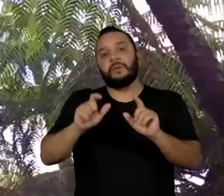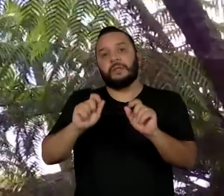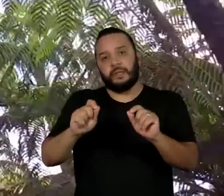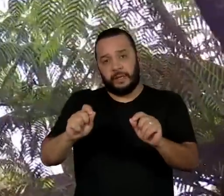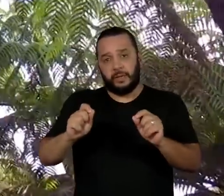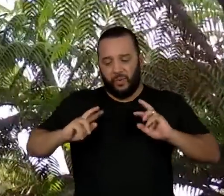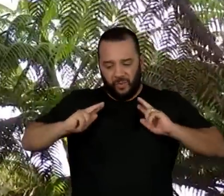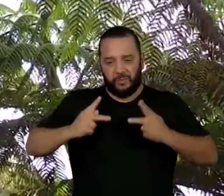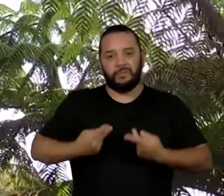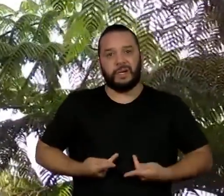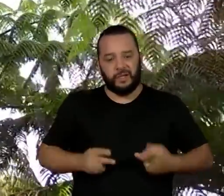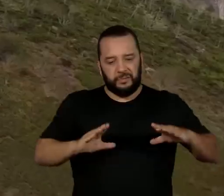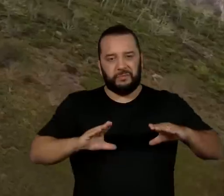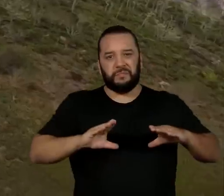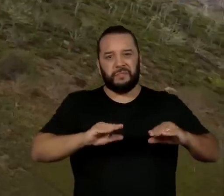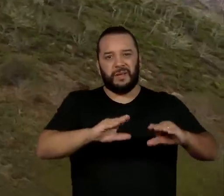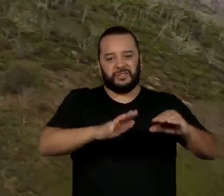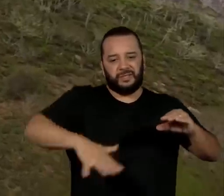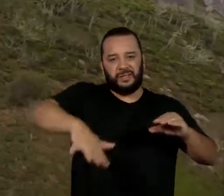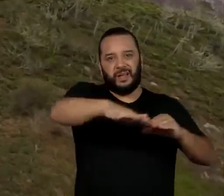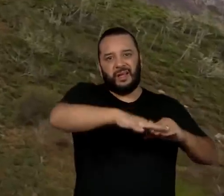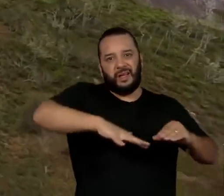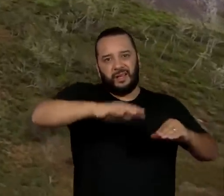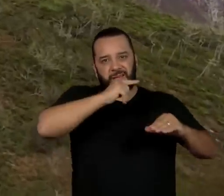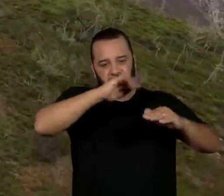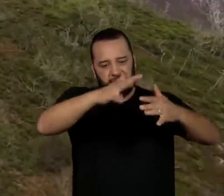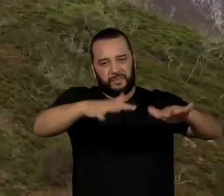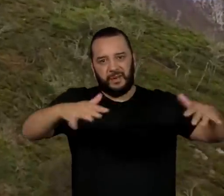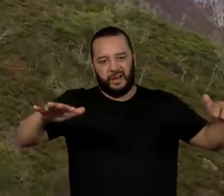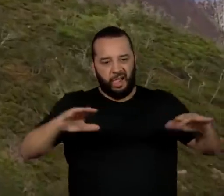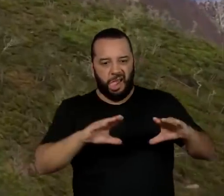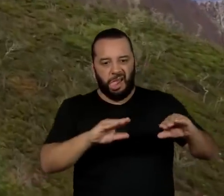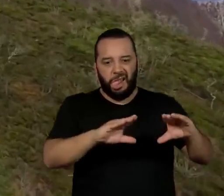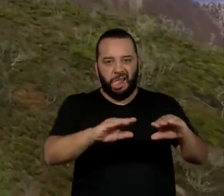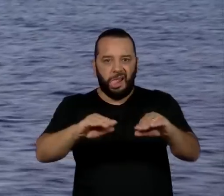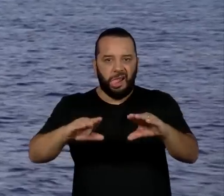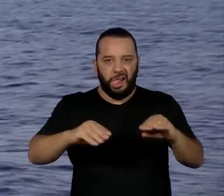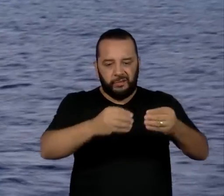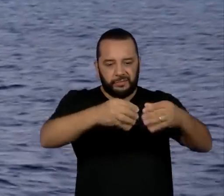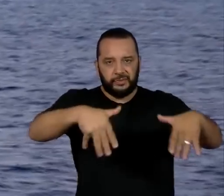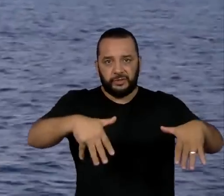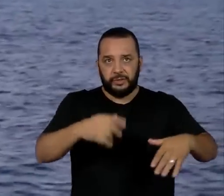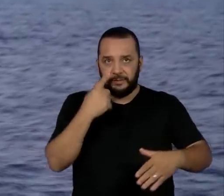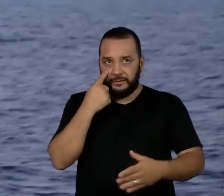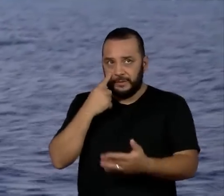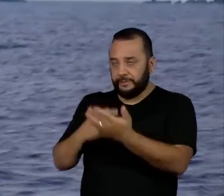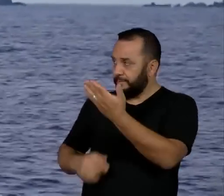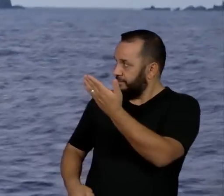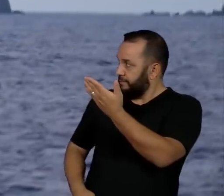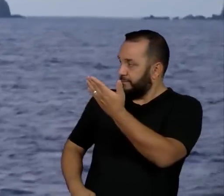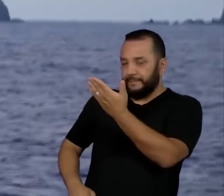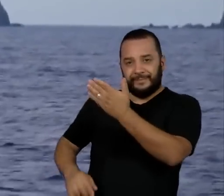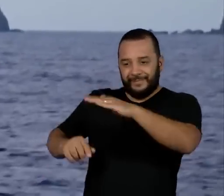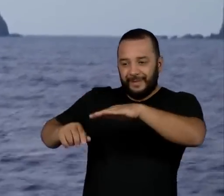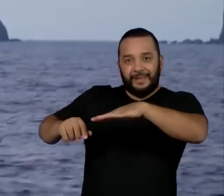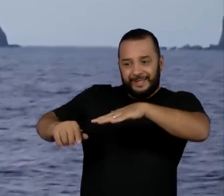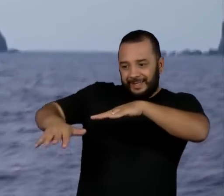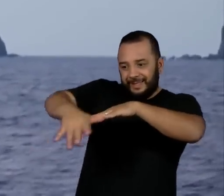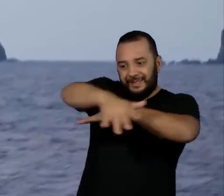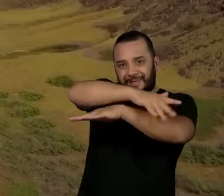Uma uma ilha oceânica deslumbrante a